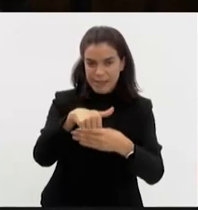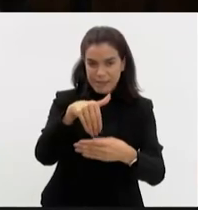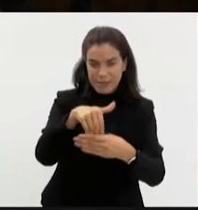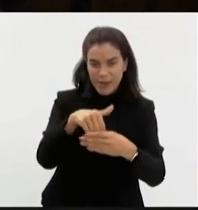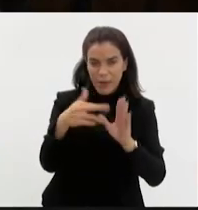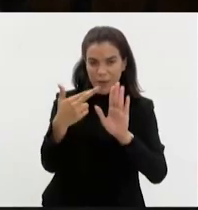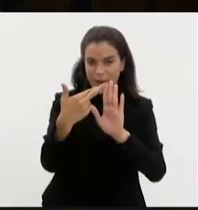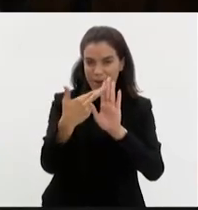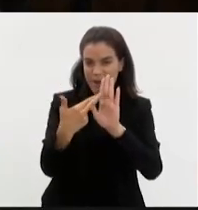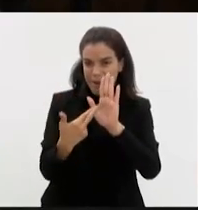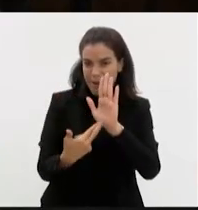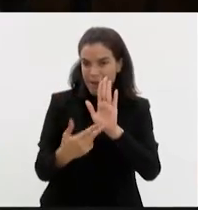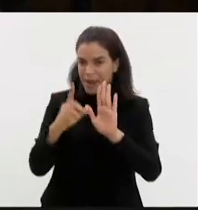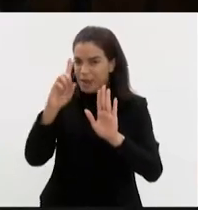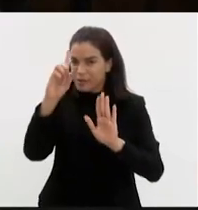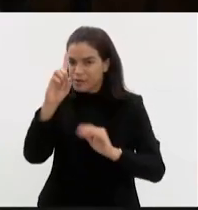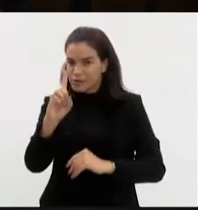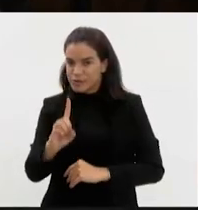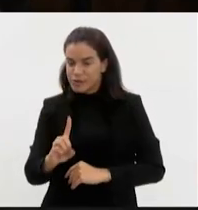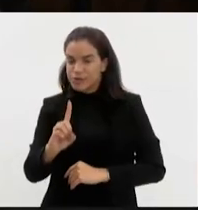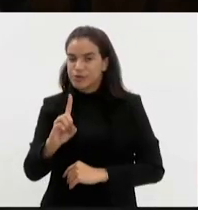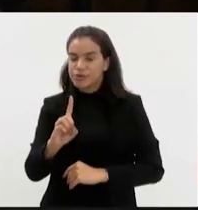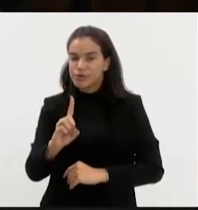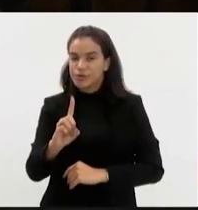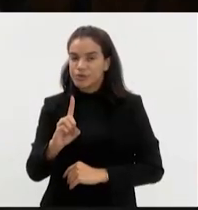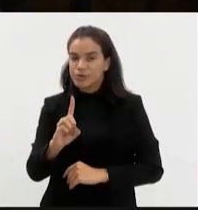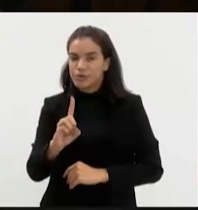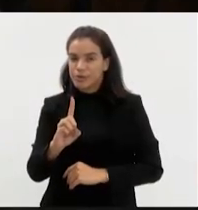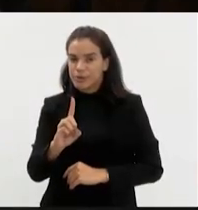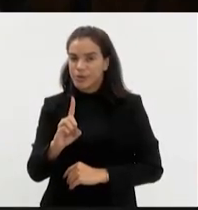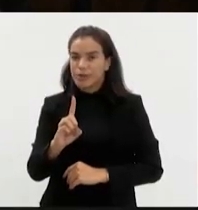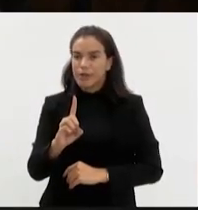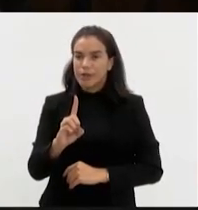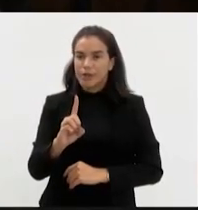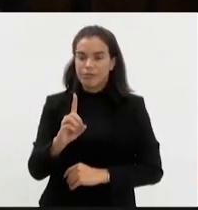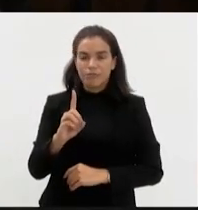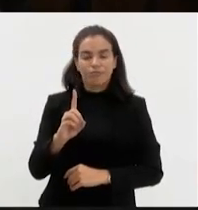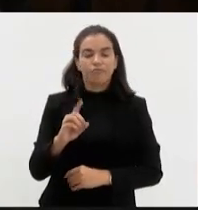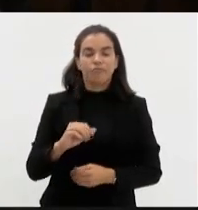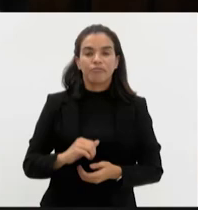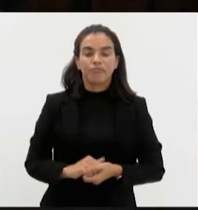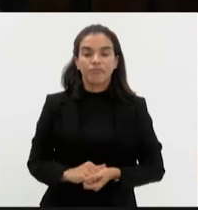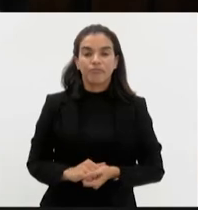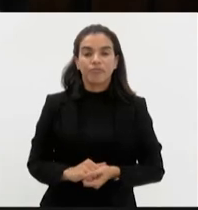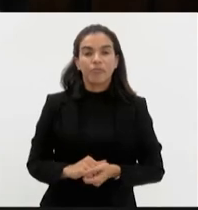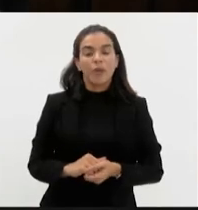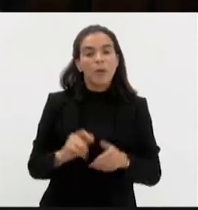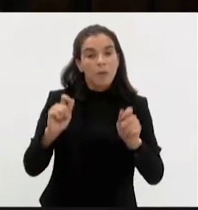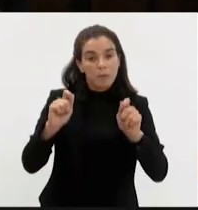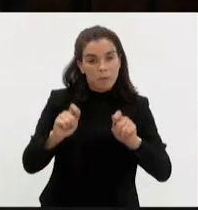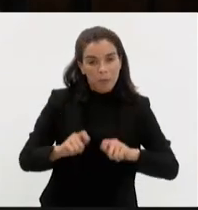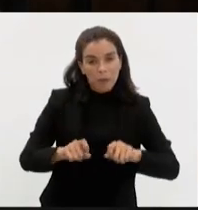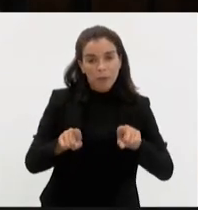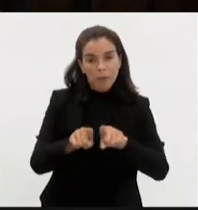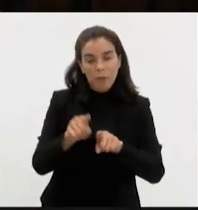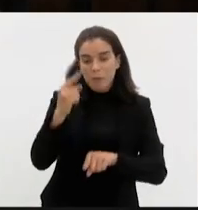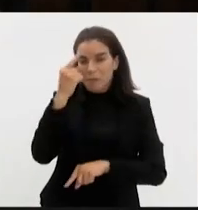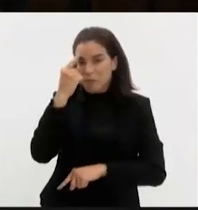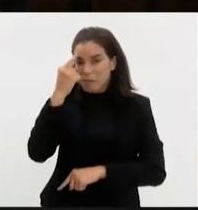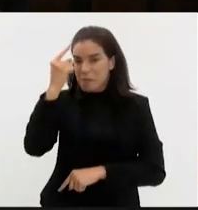regras direitos eh consistentes no estado de direito nós podemos pensar na